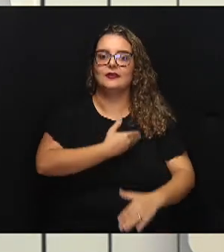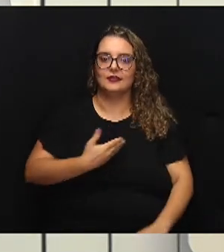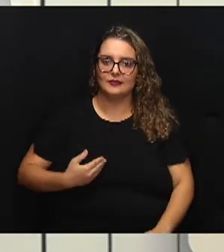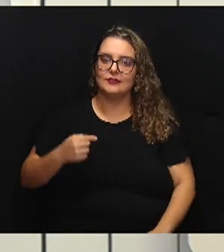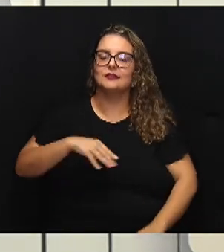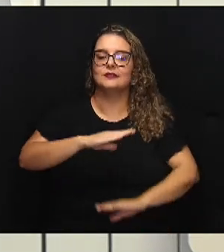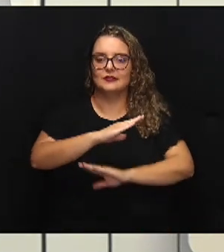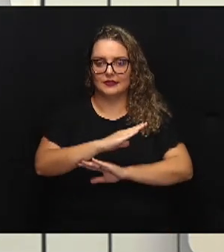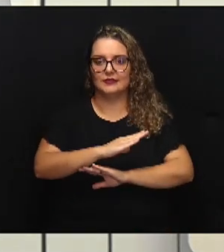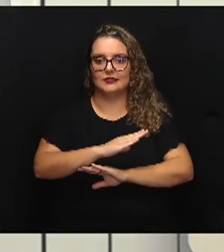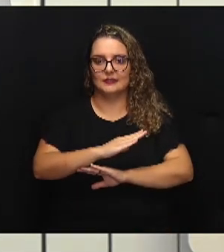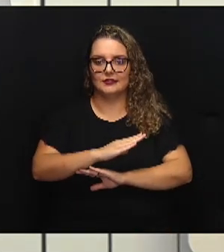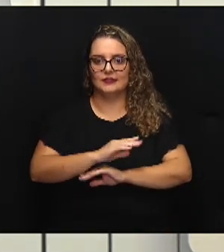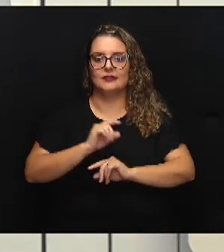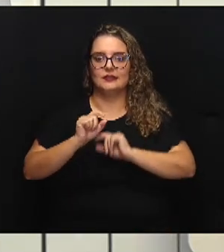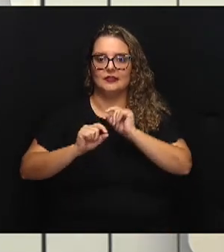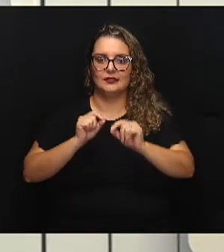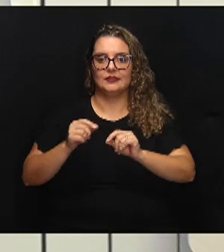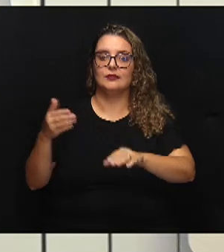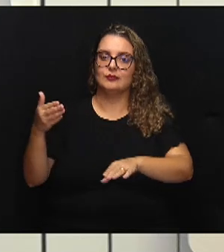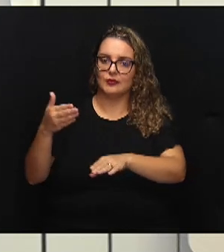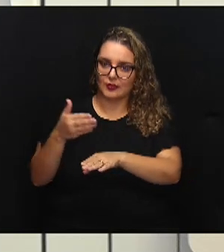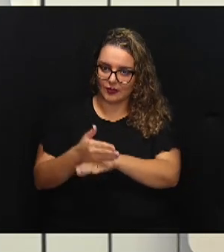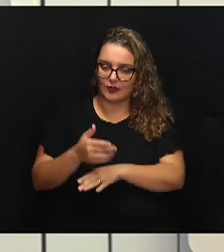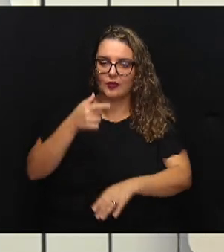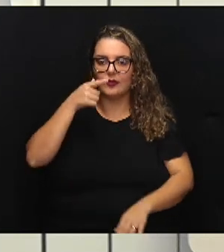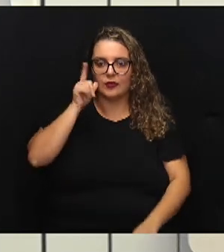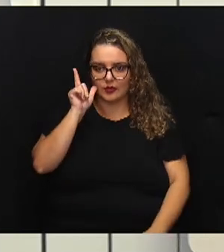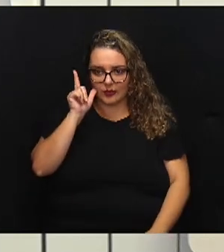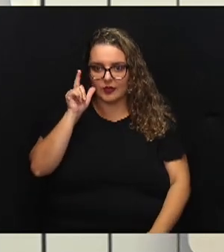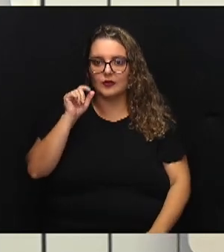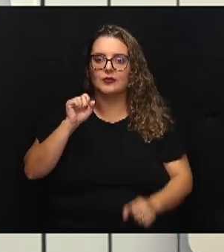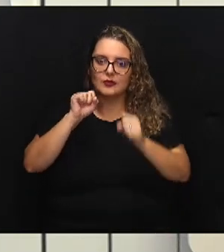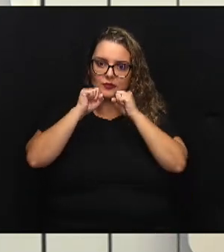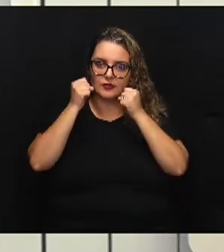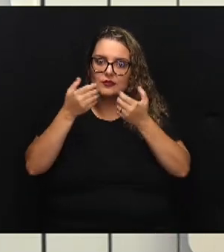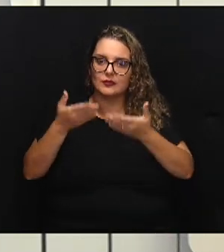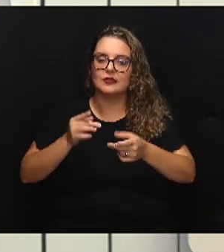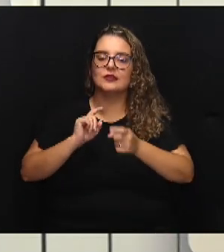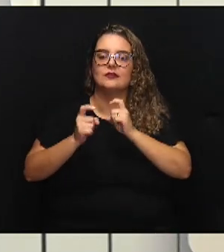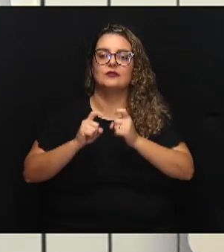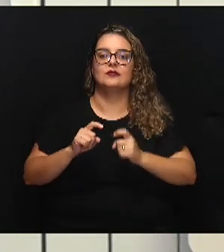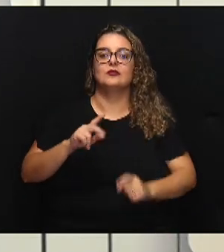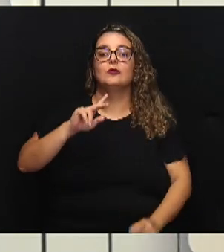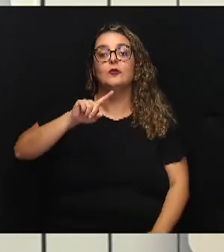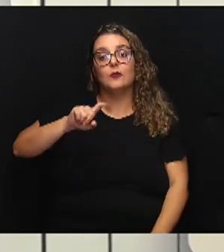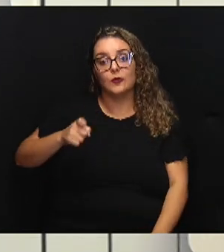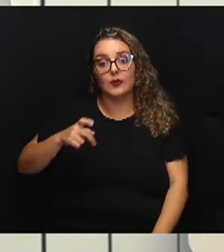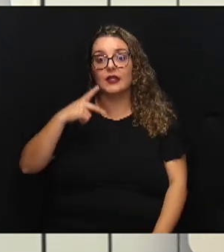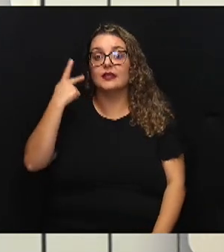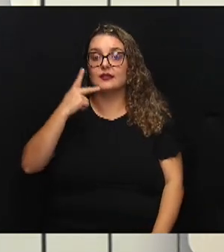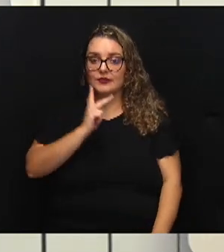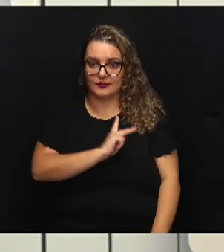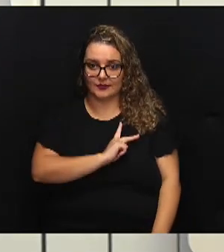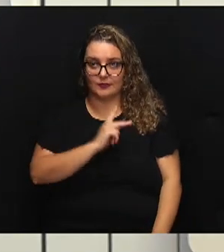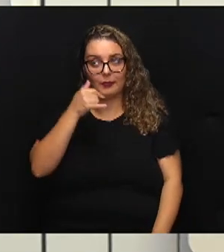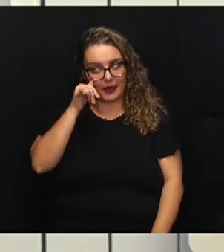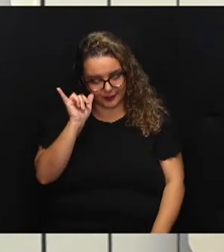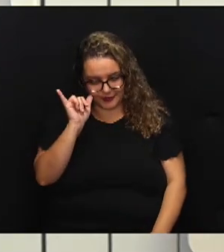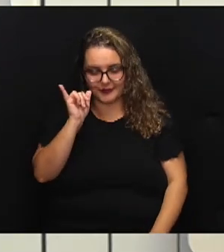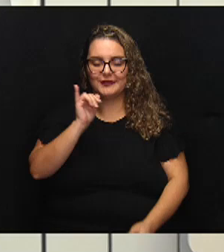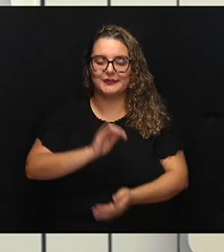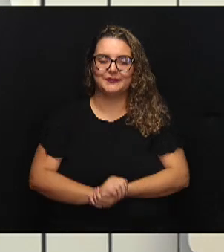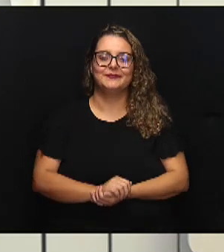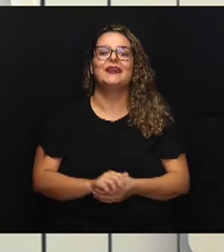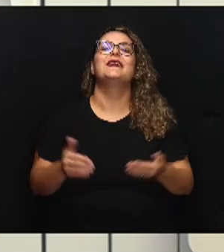aqui na Câmara. Quem participou ontem deste seminário, desta reunião, foi o ex-vereador Paulo Búfalo.